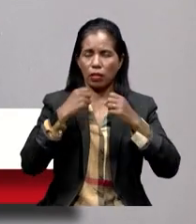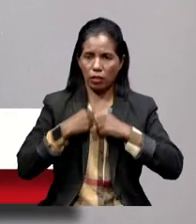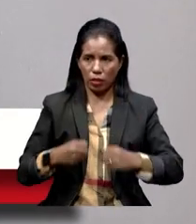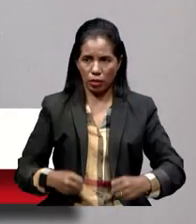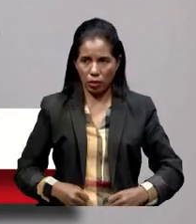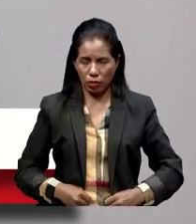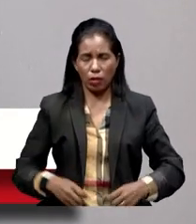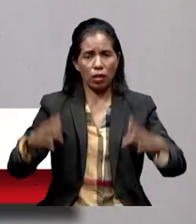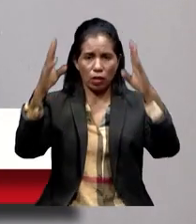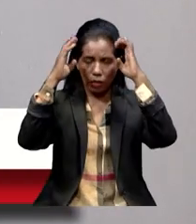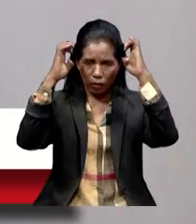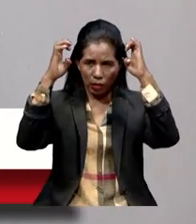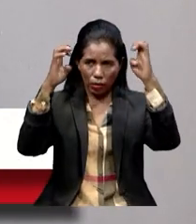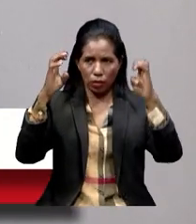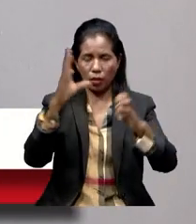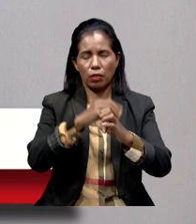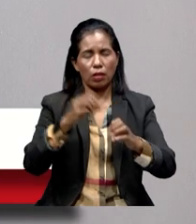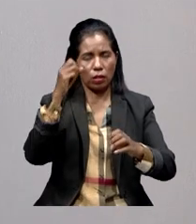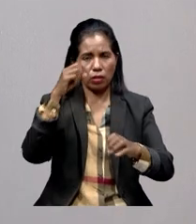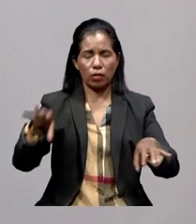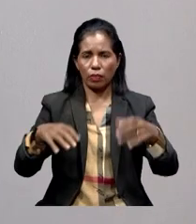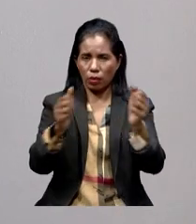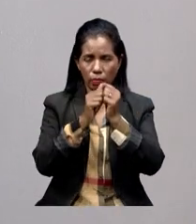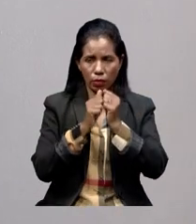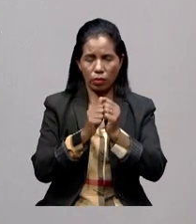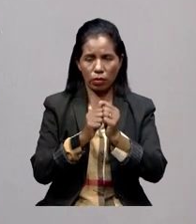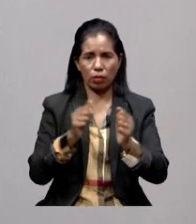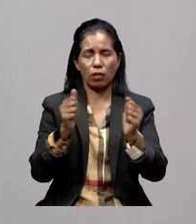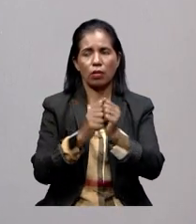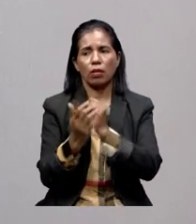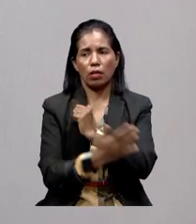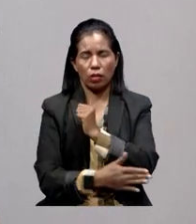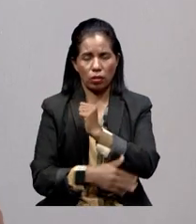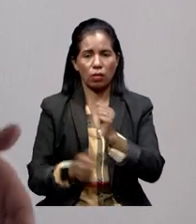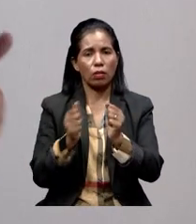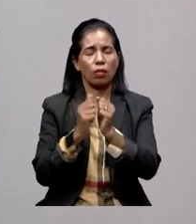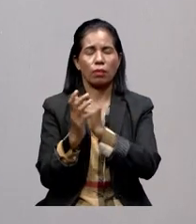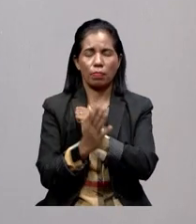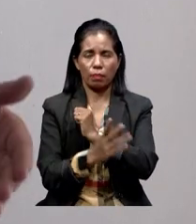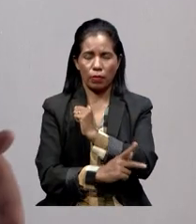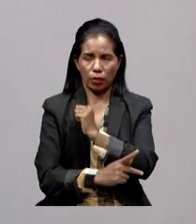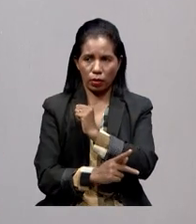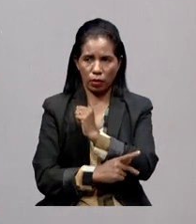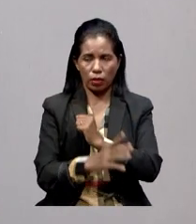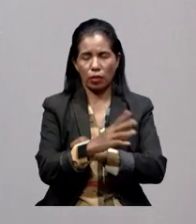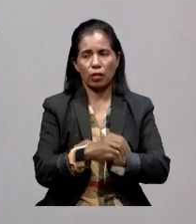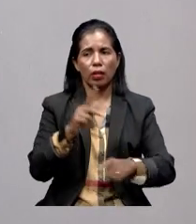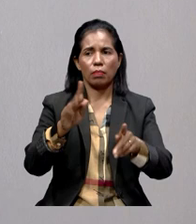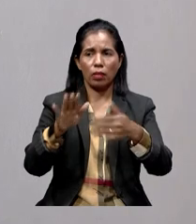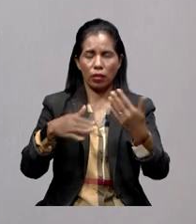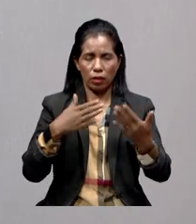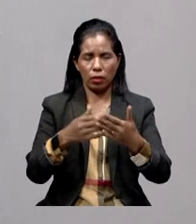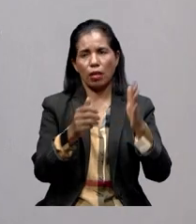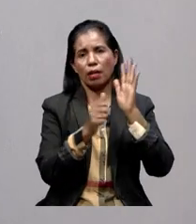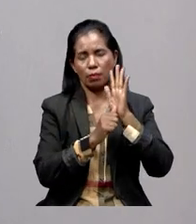à educação, à cooperação também com o meu país, com Portugal. Eu estou aqui a título pessoal, não estou a